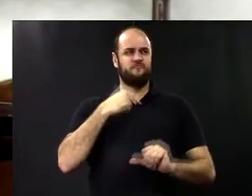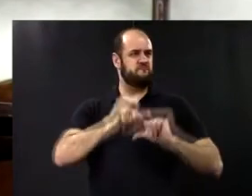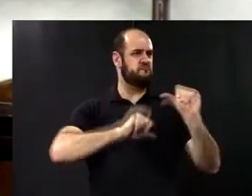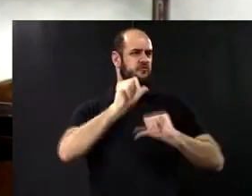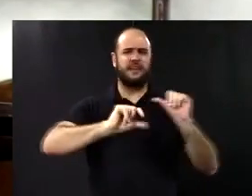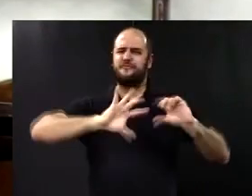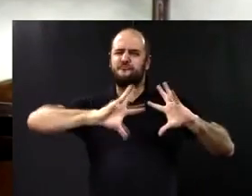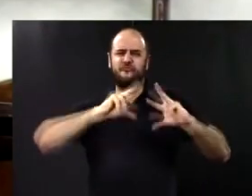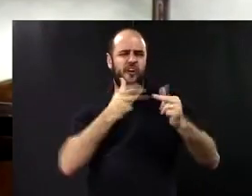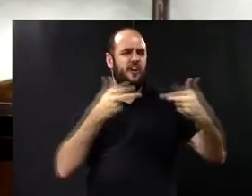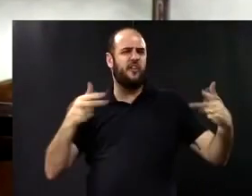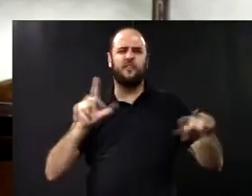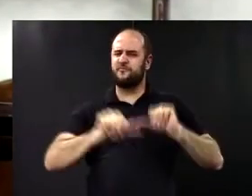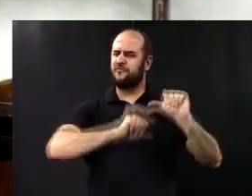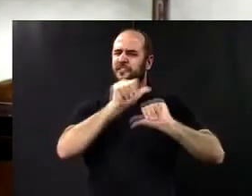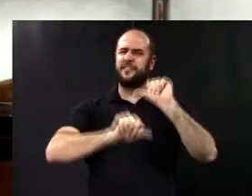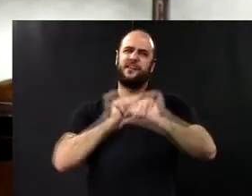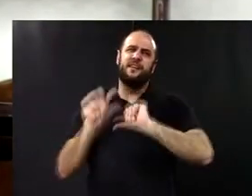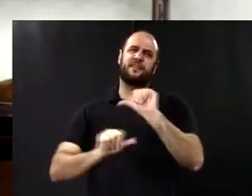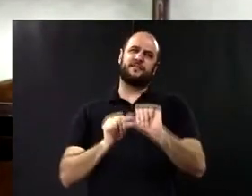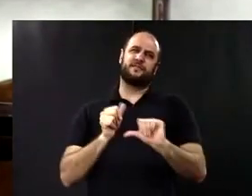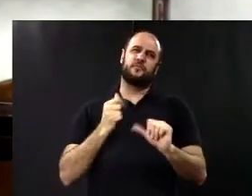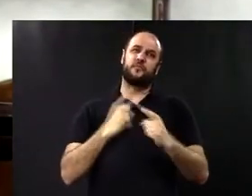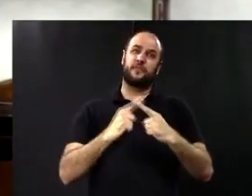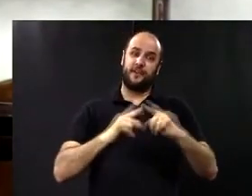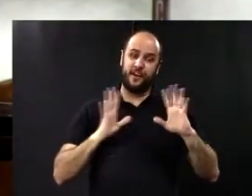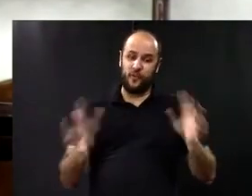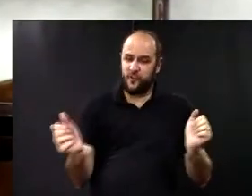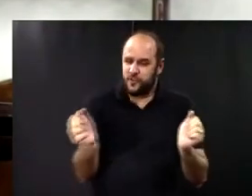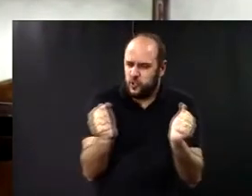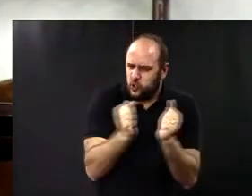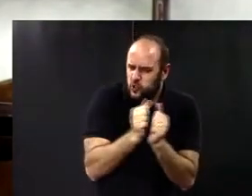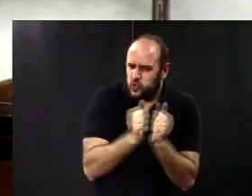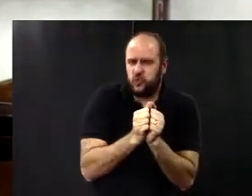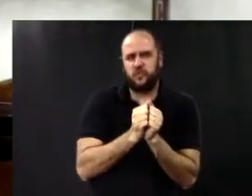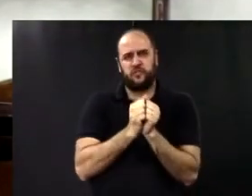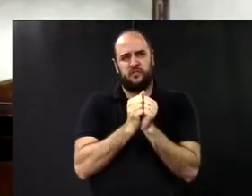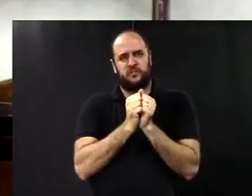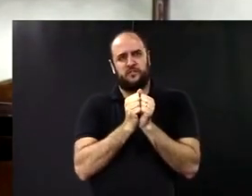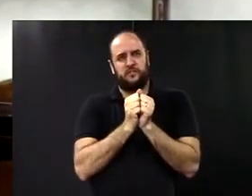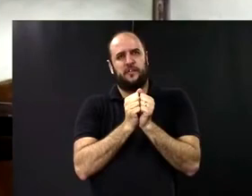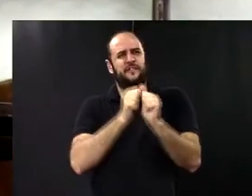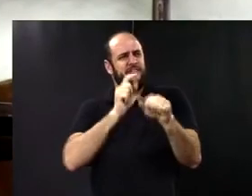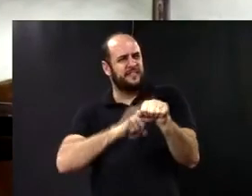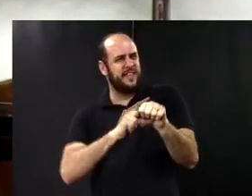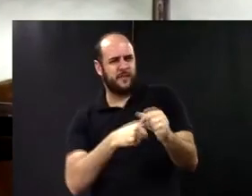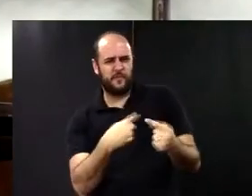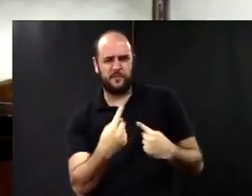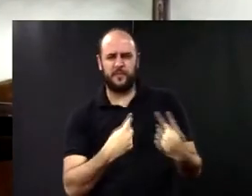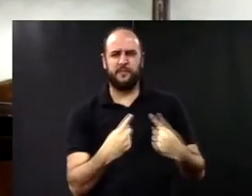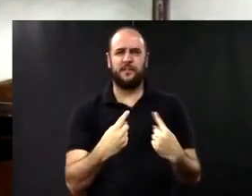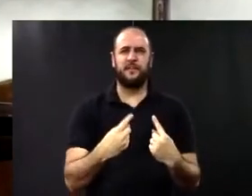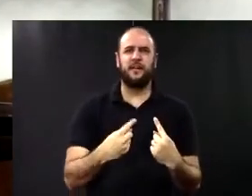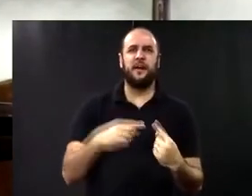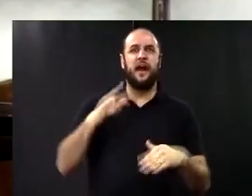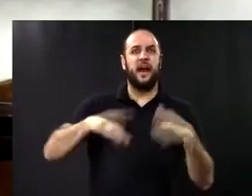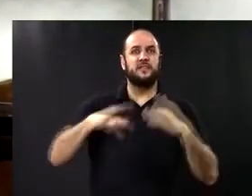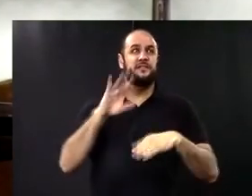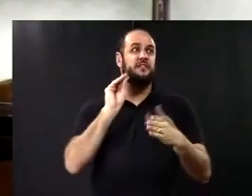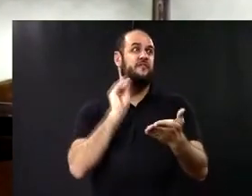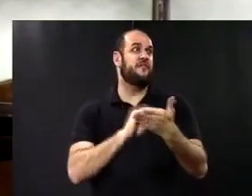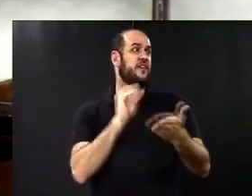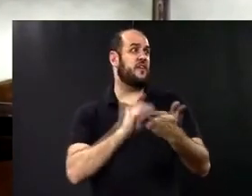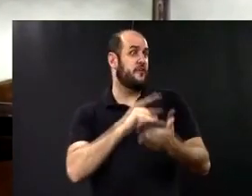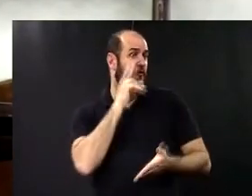tudo isso, porque nós estamos mais próximos e vemos que muitas das vezes o foco não foi a família, mas